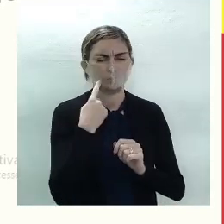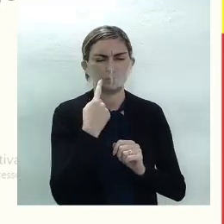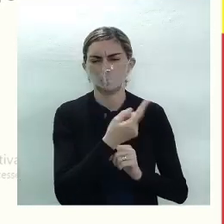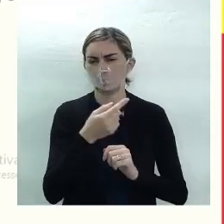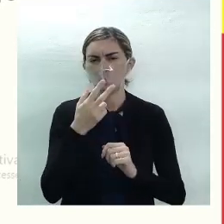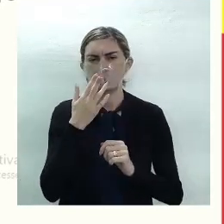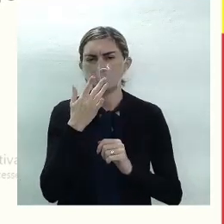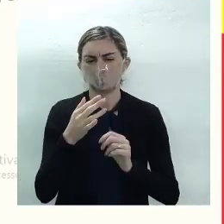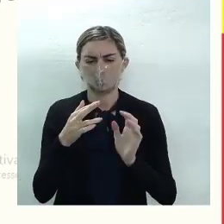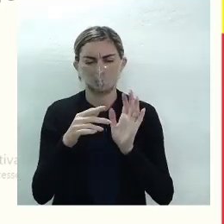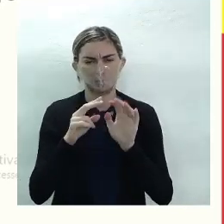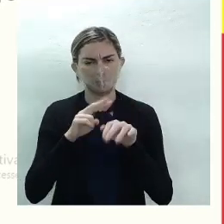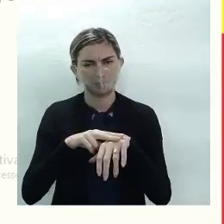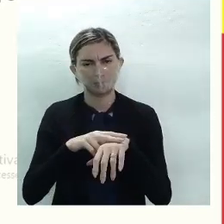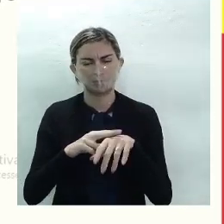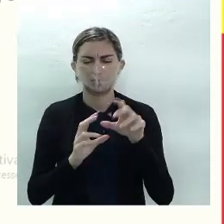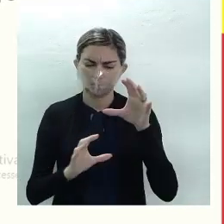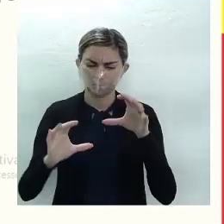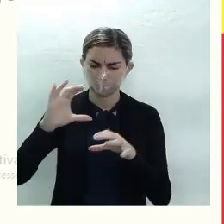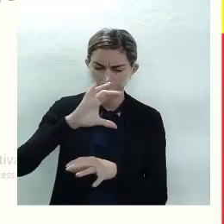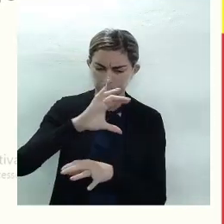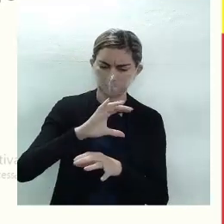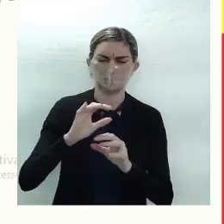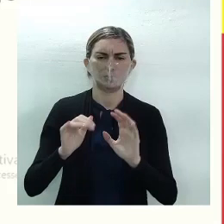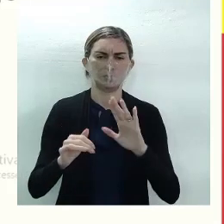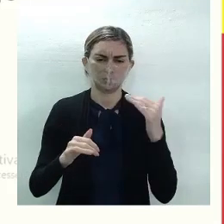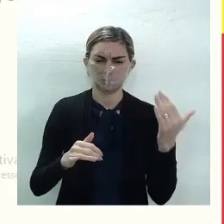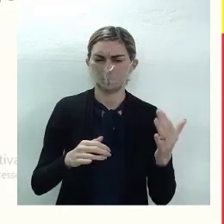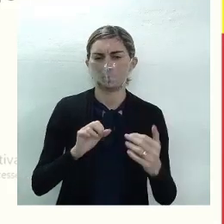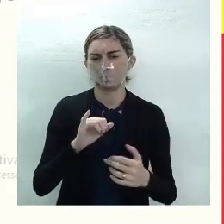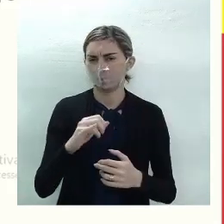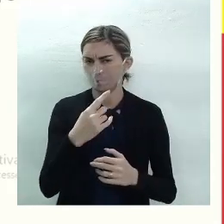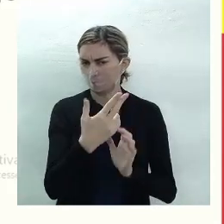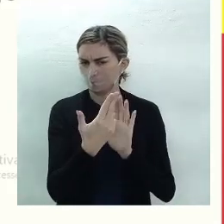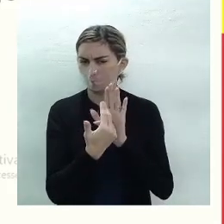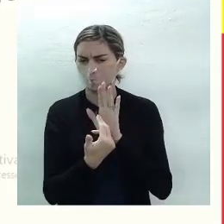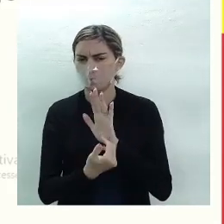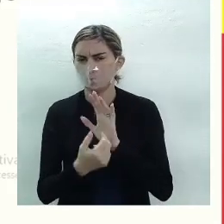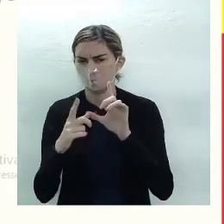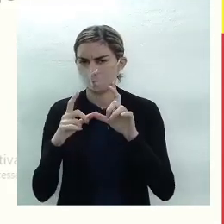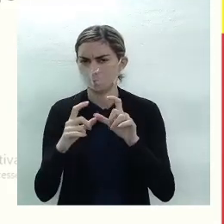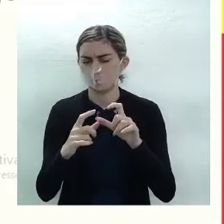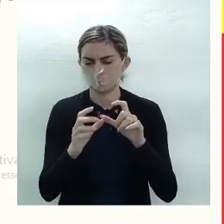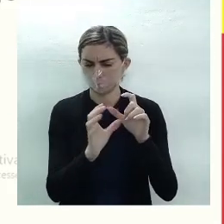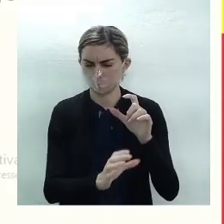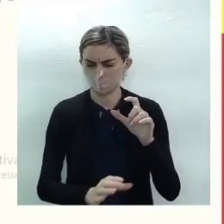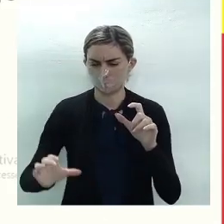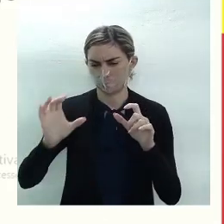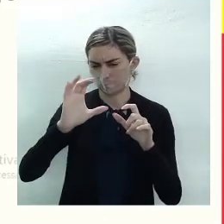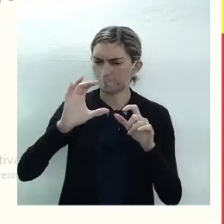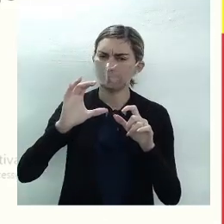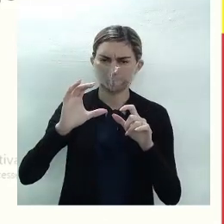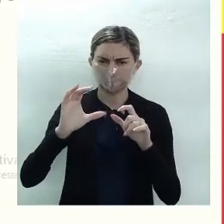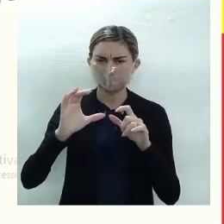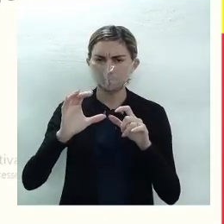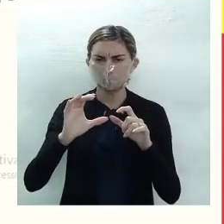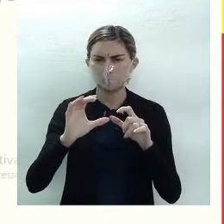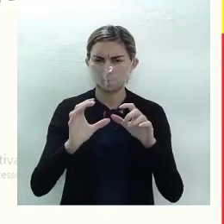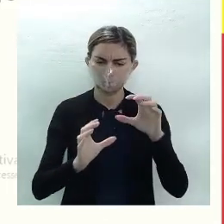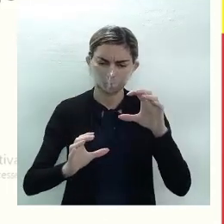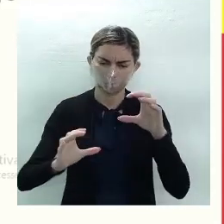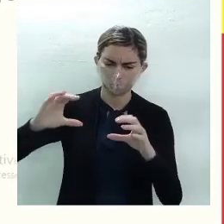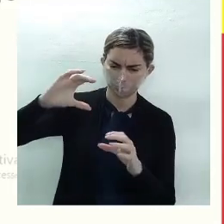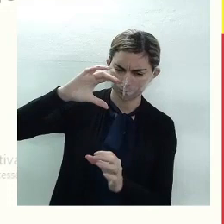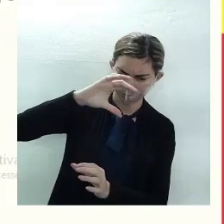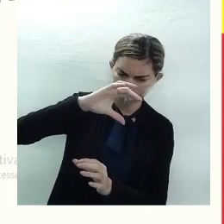mesmo formato, mas distante para o lado direito. Então, se eu peguei a imagem e levei para o lado direito,